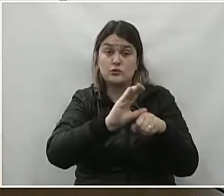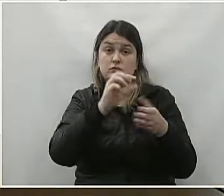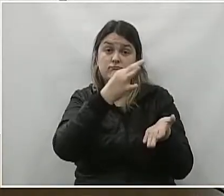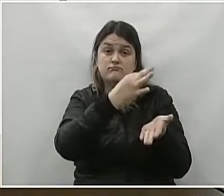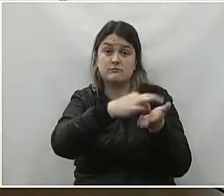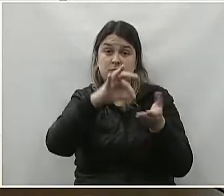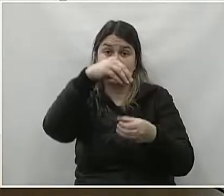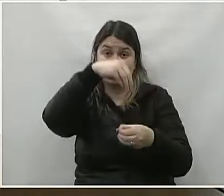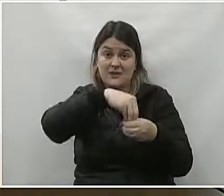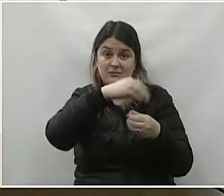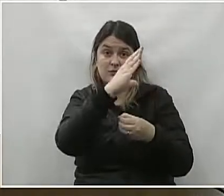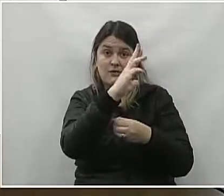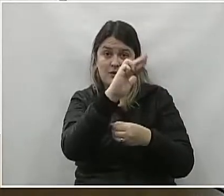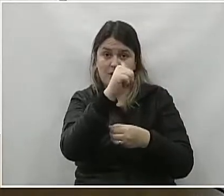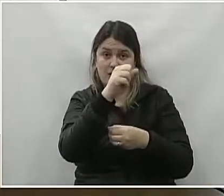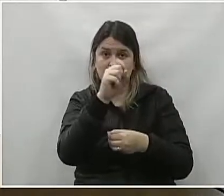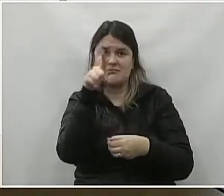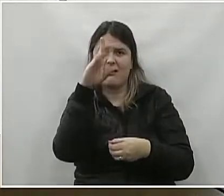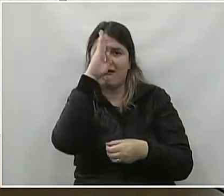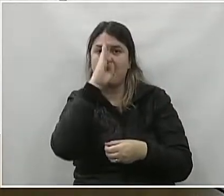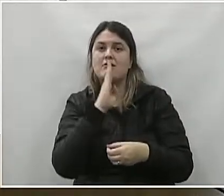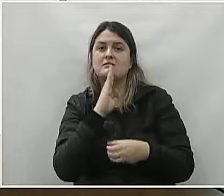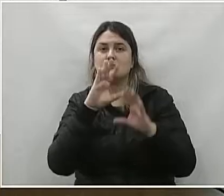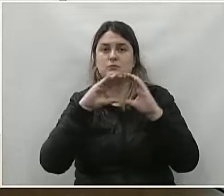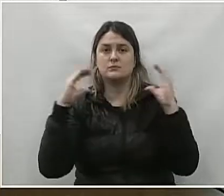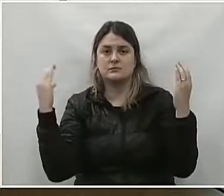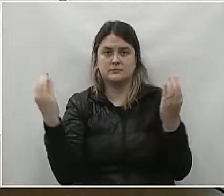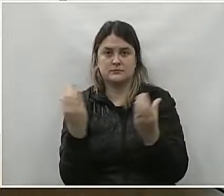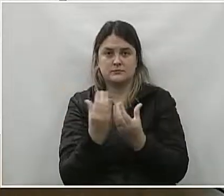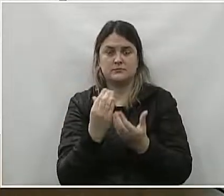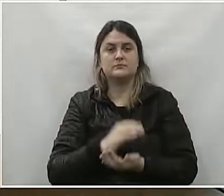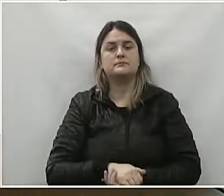inscrições dentro do CRAS e eles são gratuitos para a nossa comunidade.